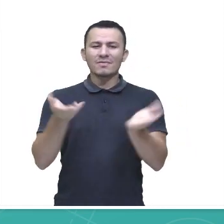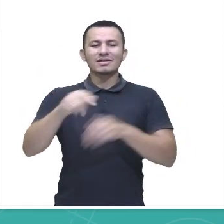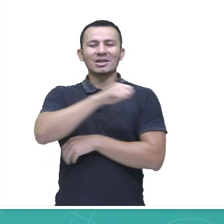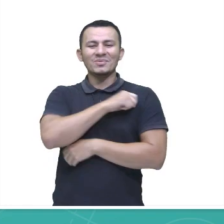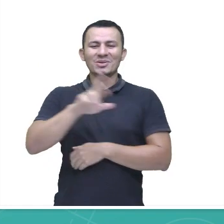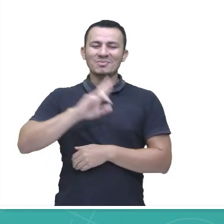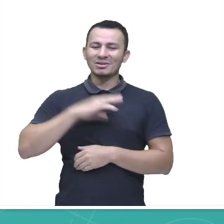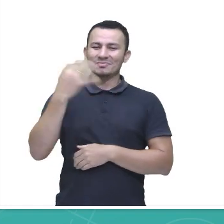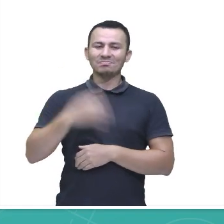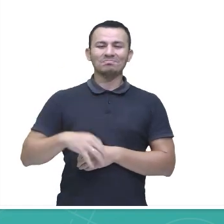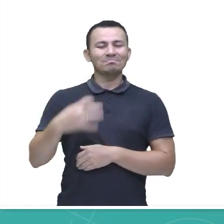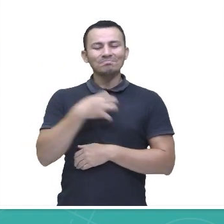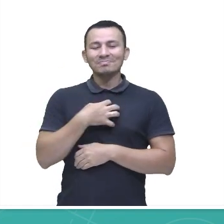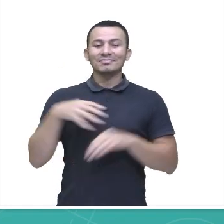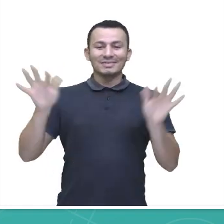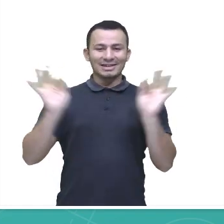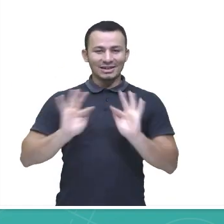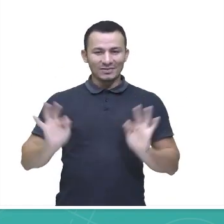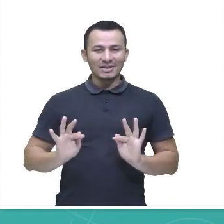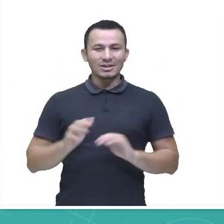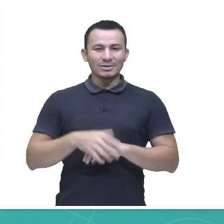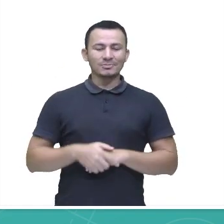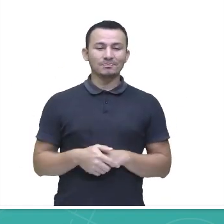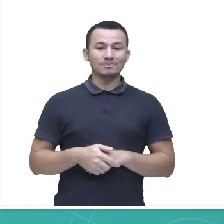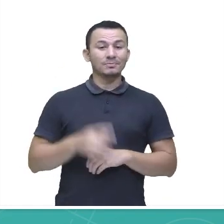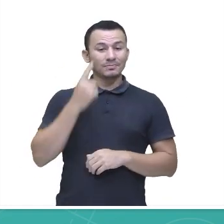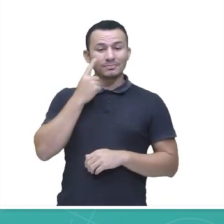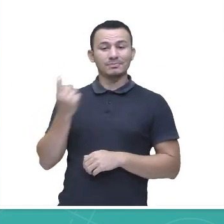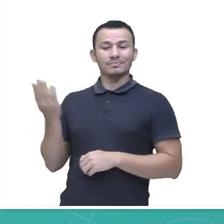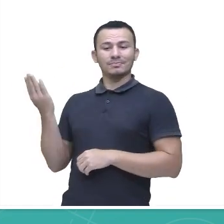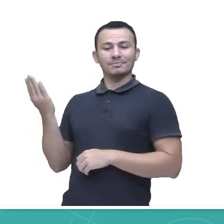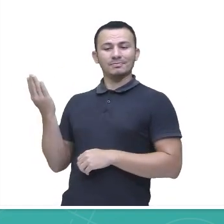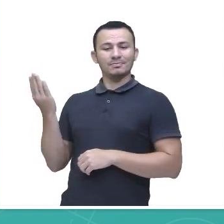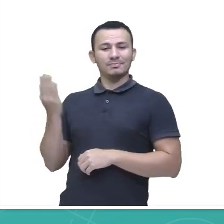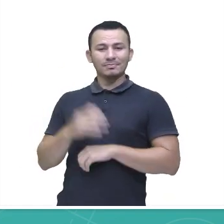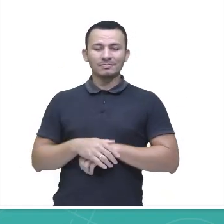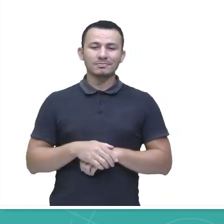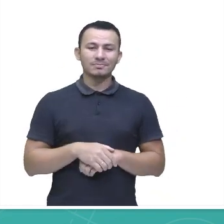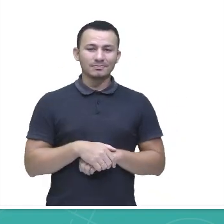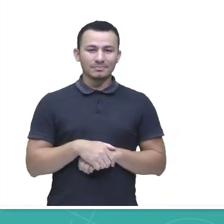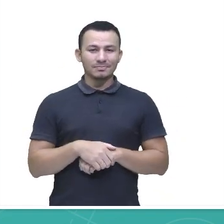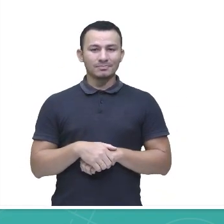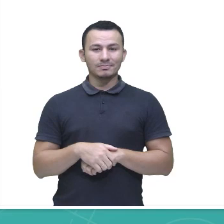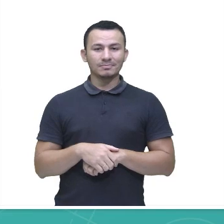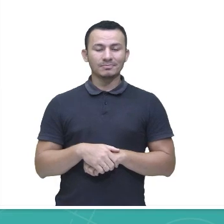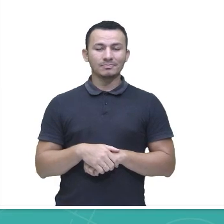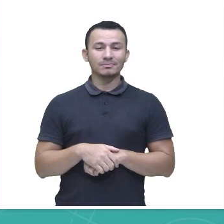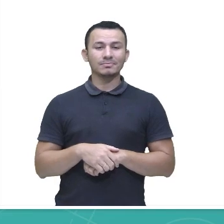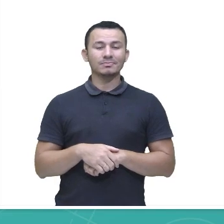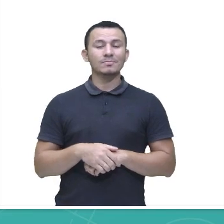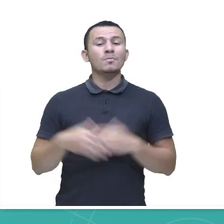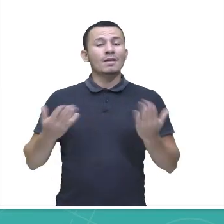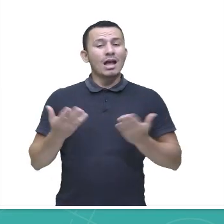acertou. Fico muito, muito feliz. Fique com o nosso gabarito para você conferir. E nós